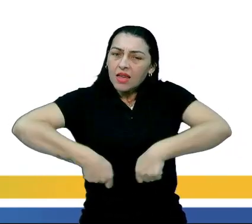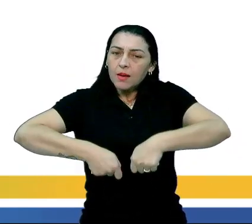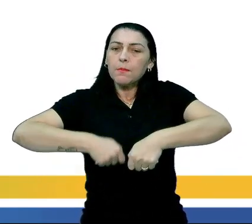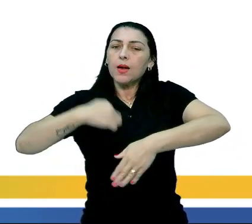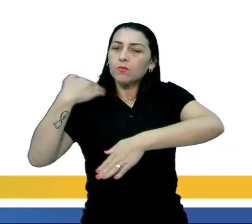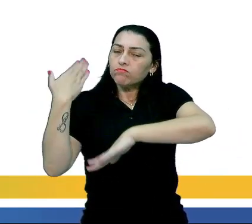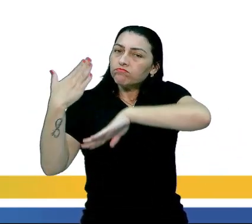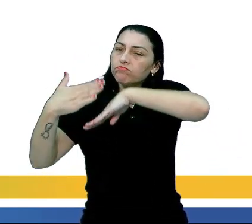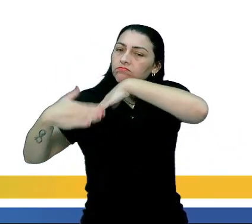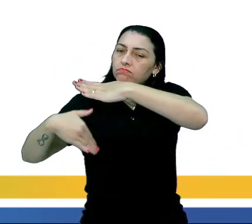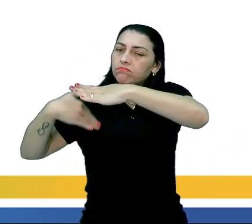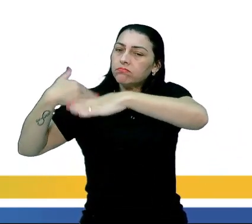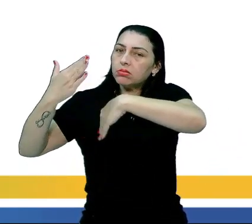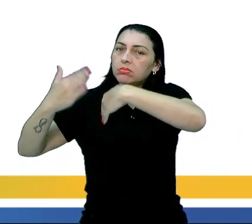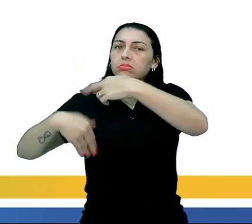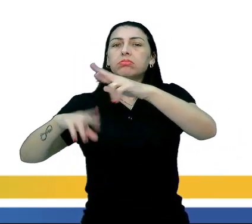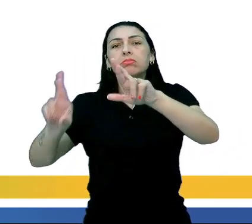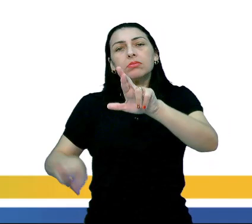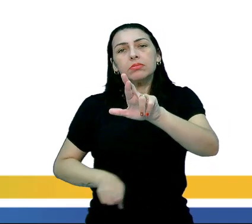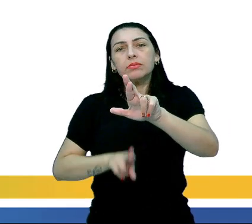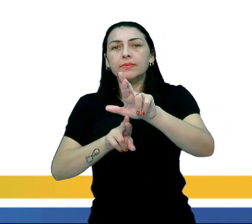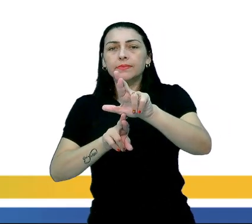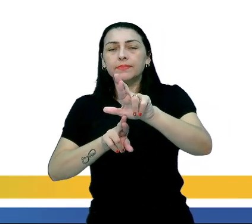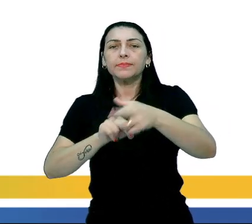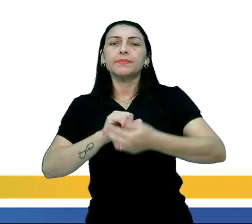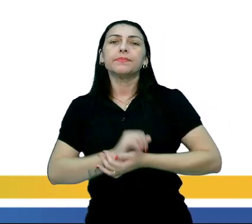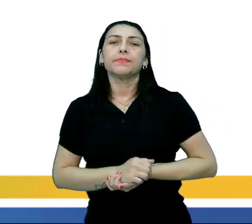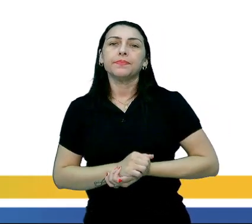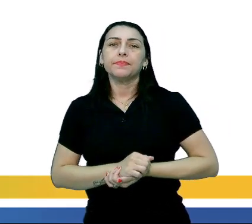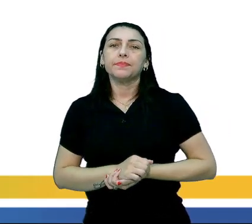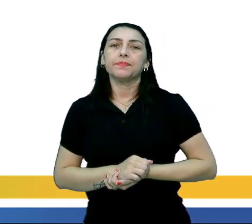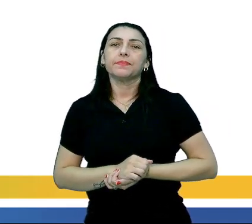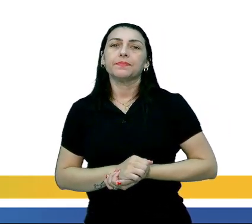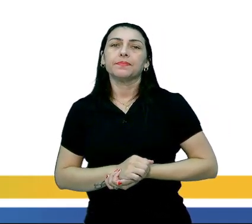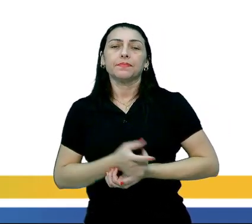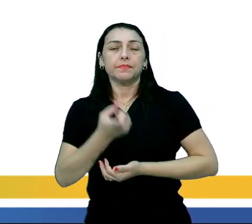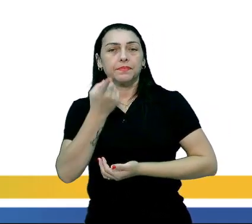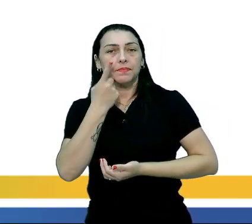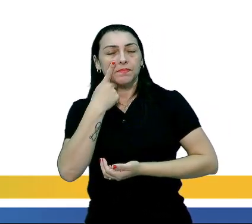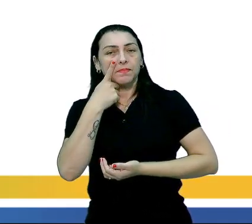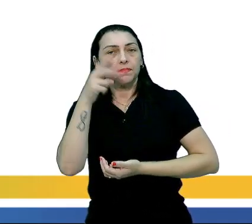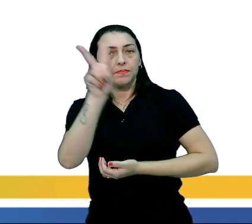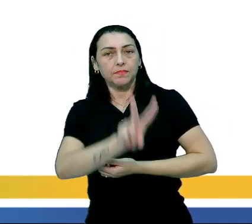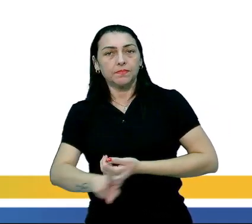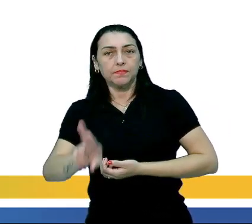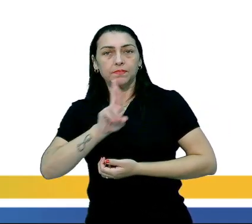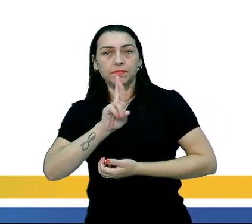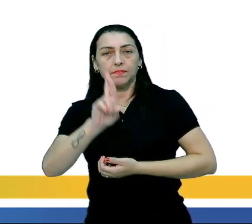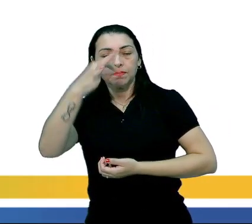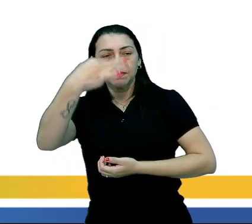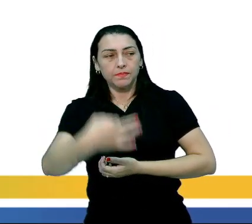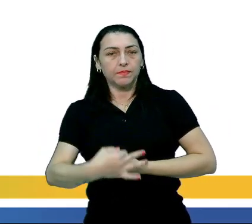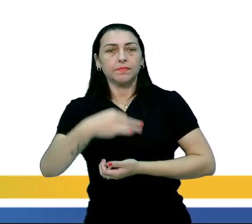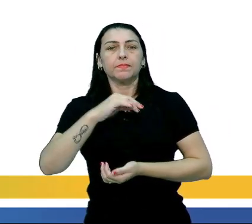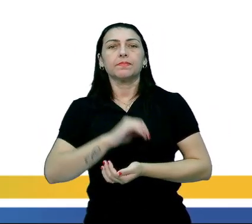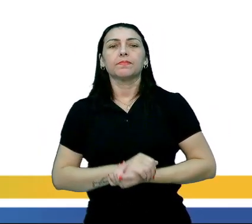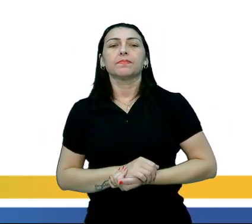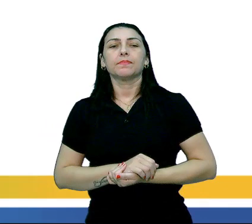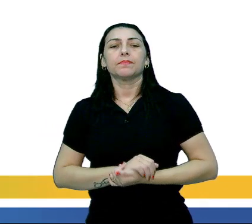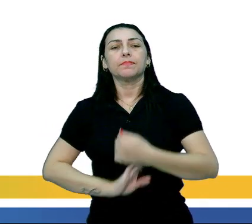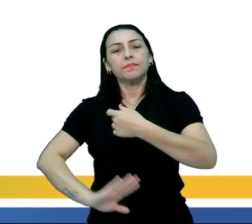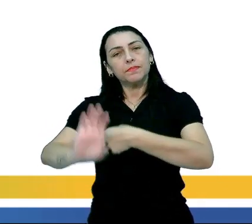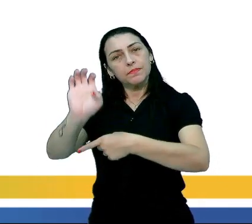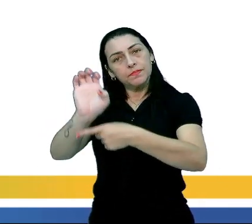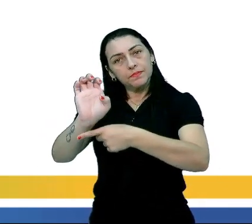é condição para o desenvolvimento sustentável. Vamos visualizar? A alternativa correta